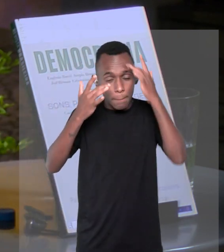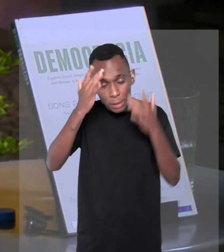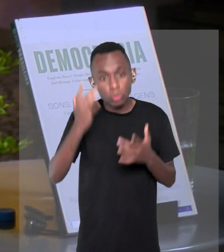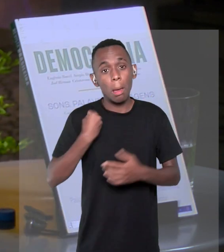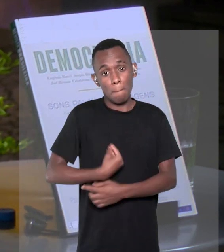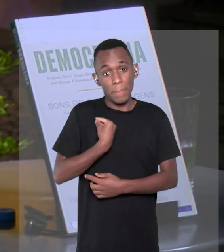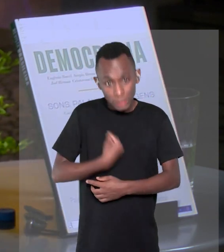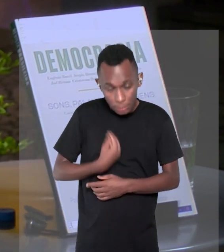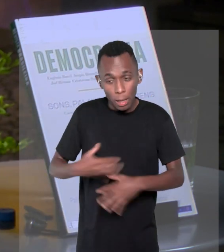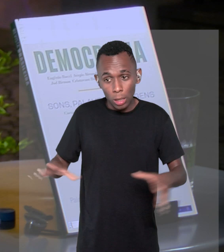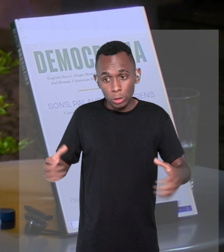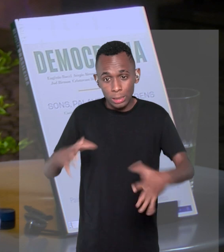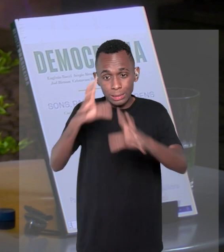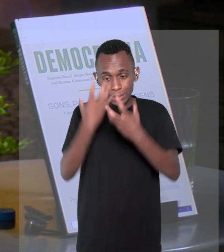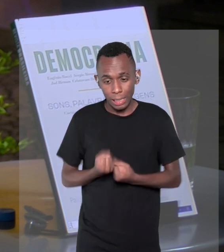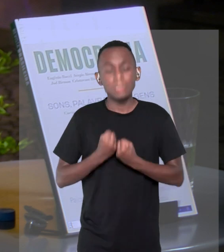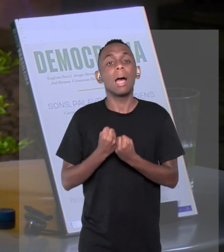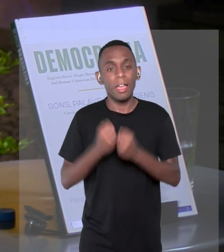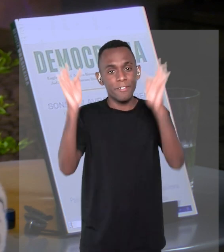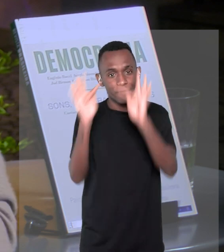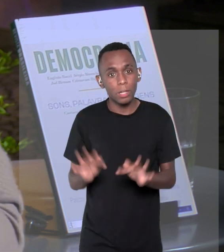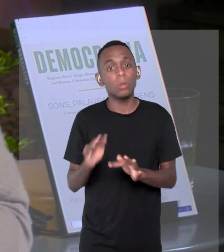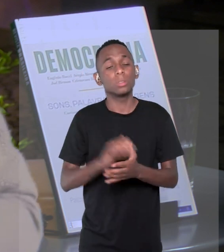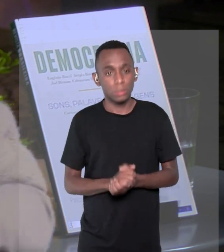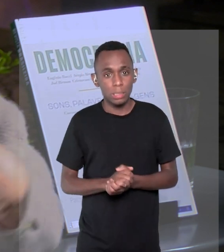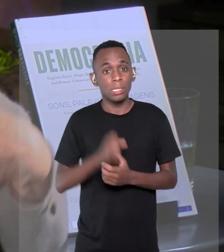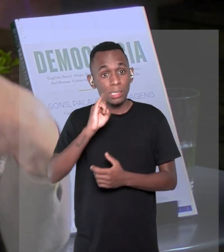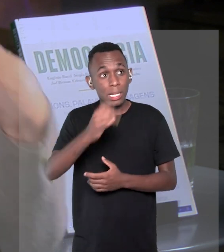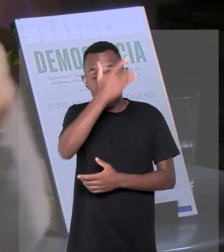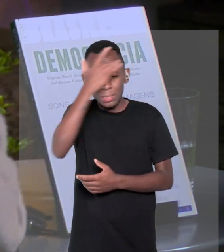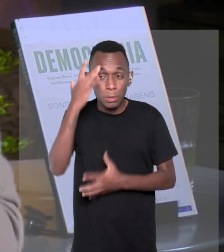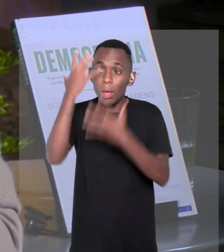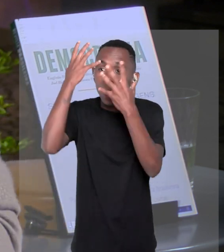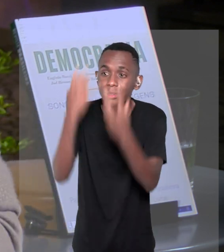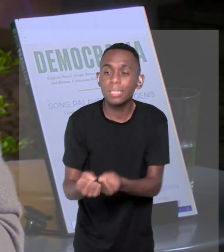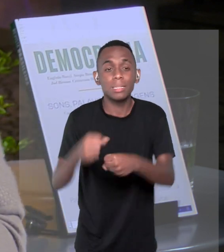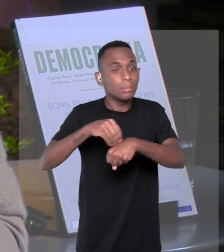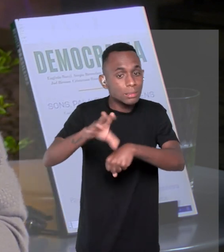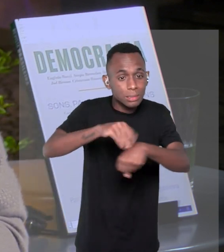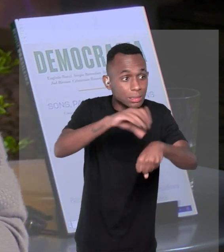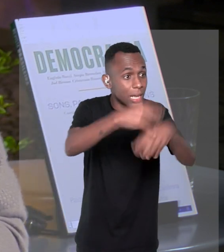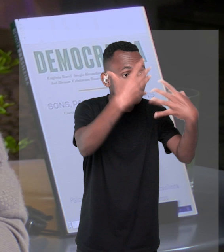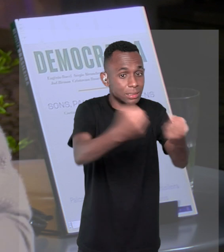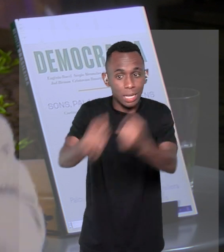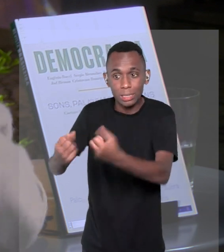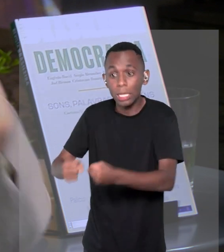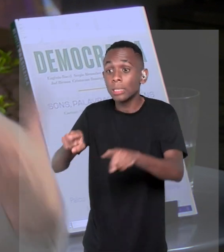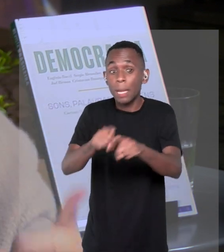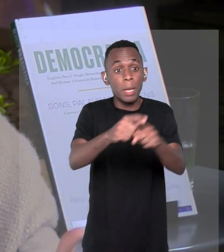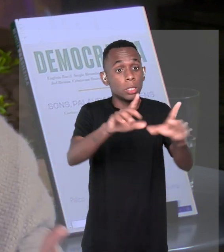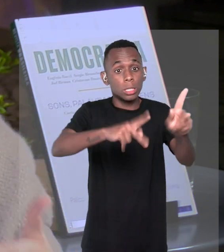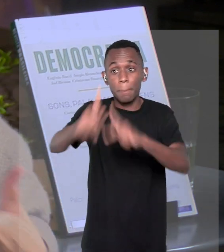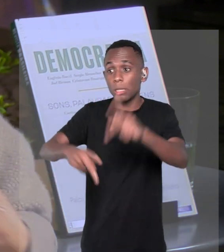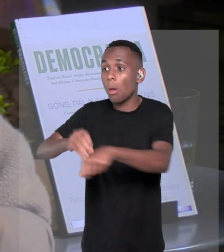ideia. Né? E essa promessa de felicidade está no Brasil que vai dar certo, no Brasil